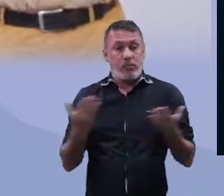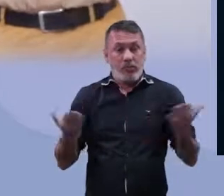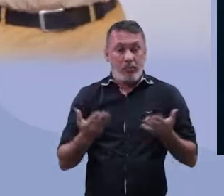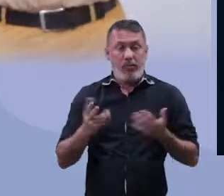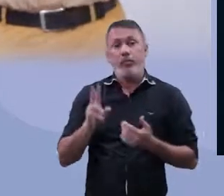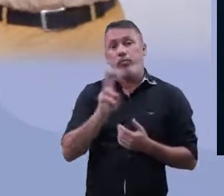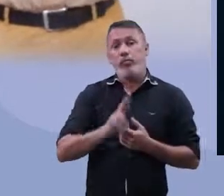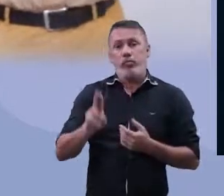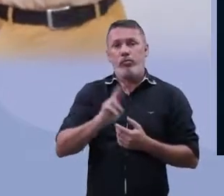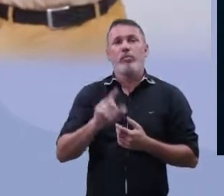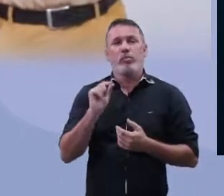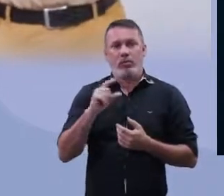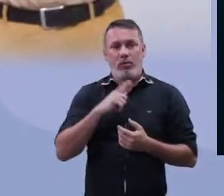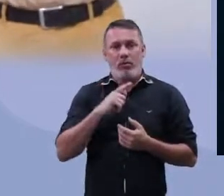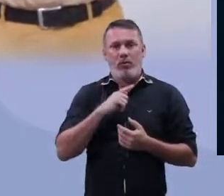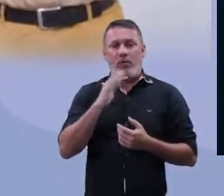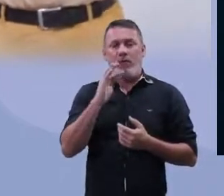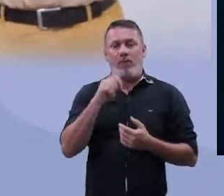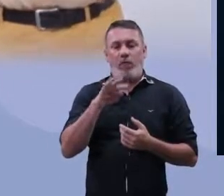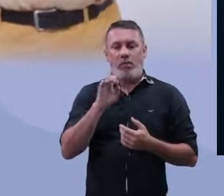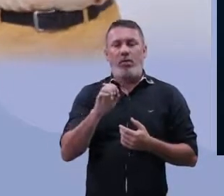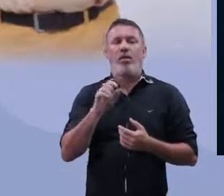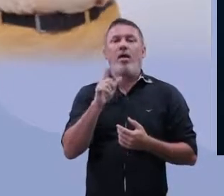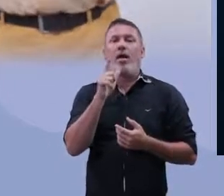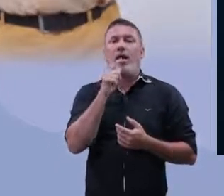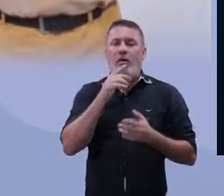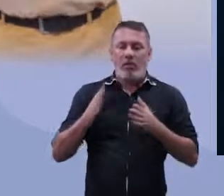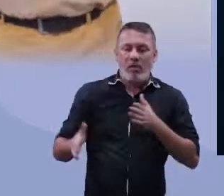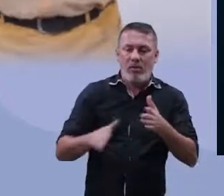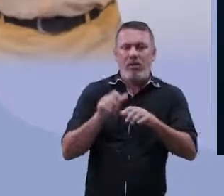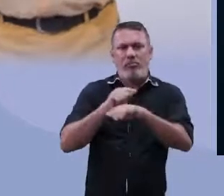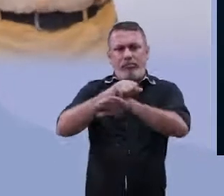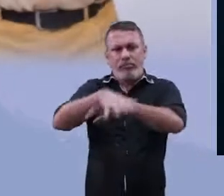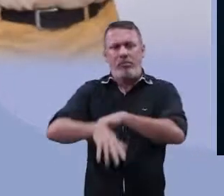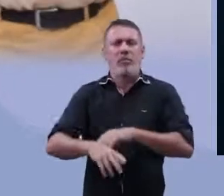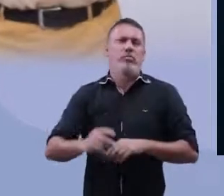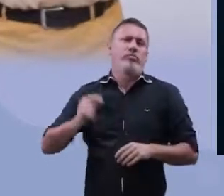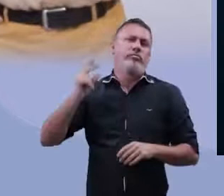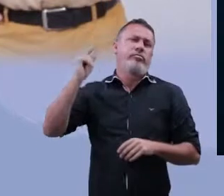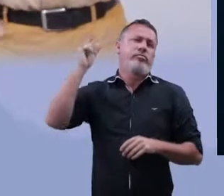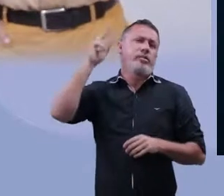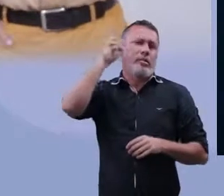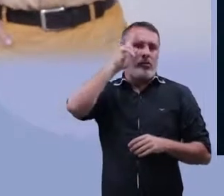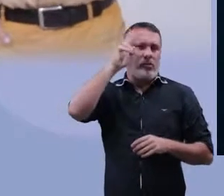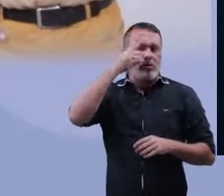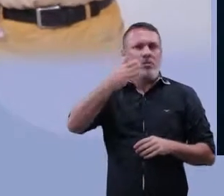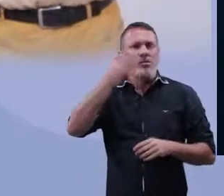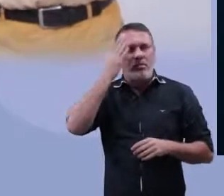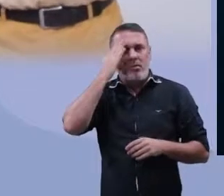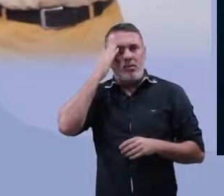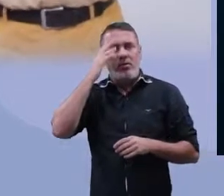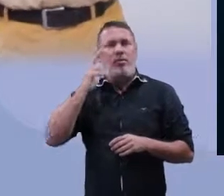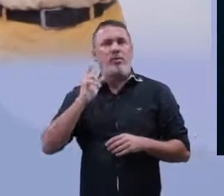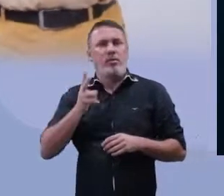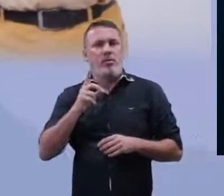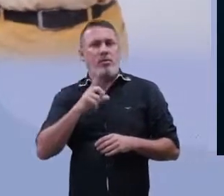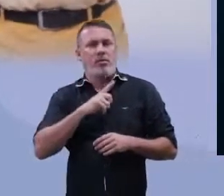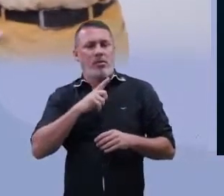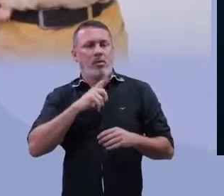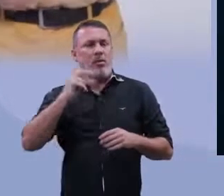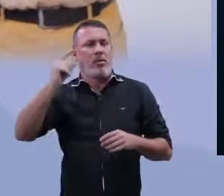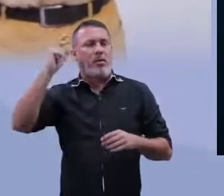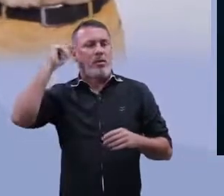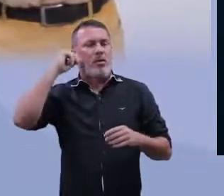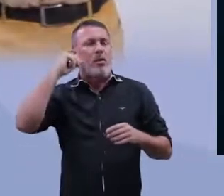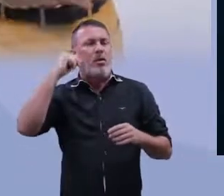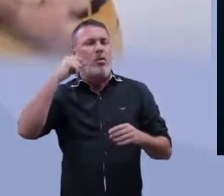fazemos uso, né, dessas fontes de hidroeletricidade desde os primórdios. Né, o Brasil passou, né, pelos seus engenhos e por